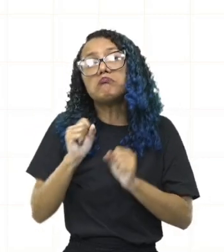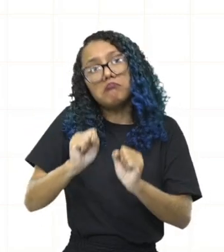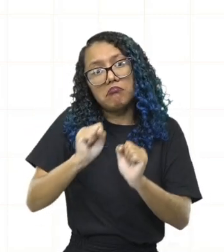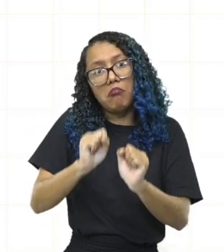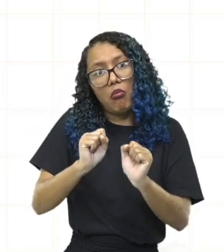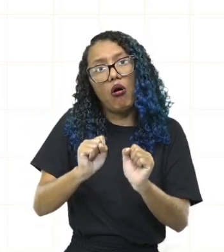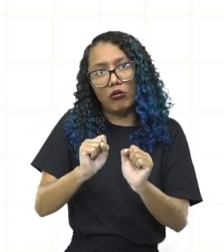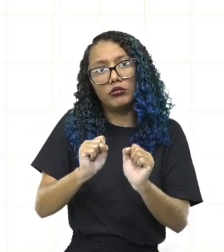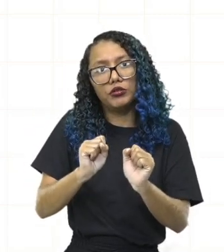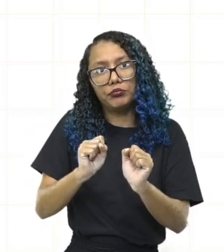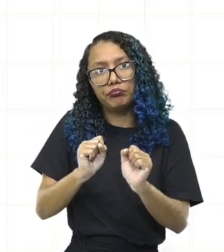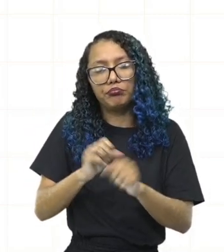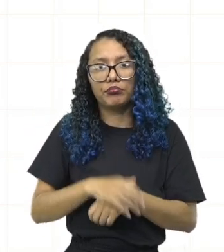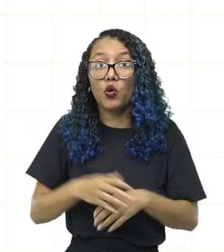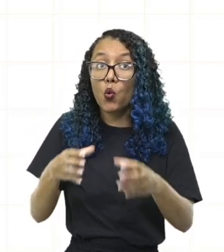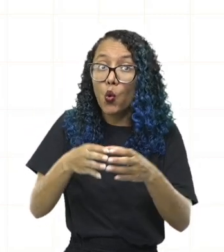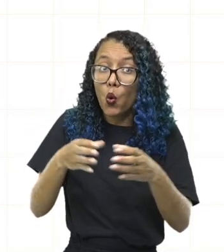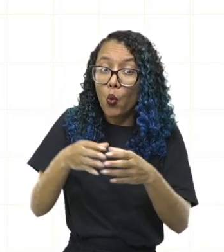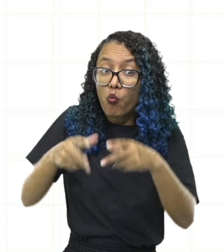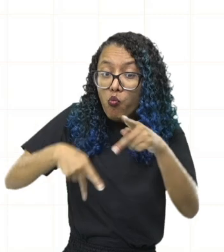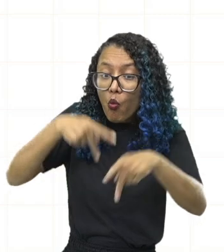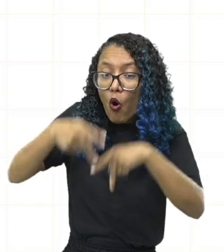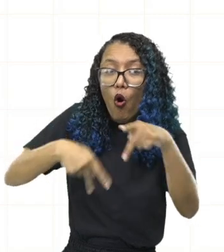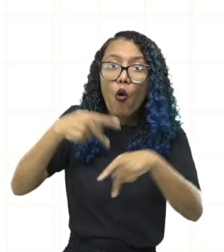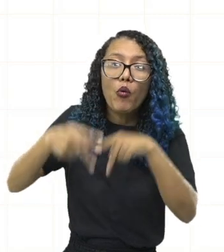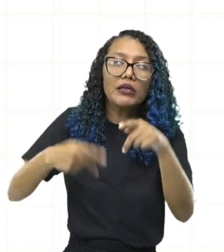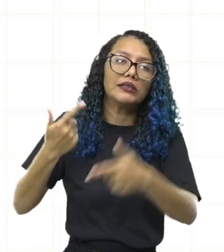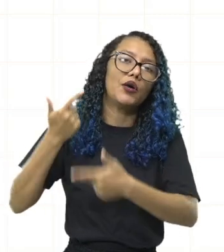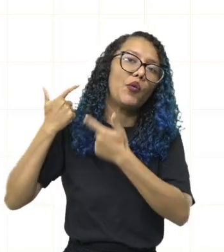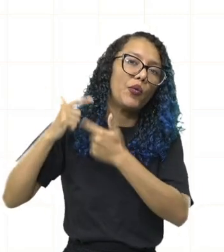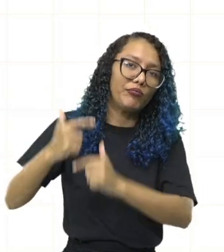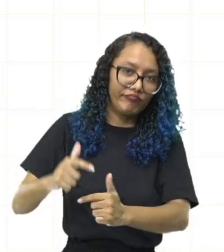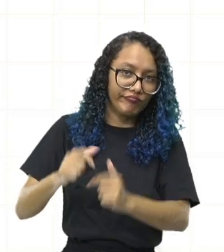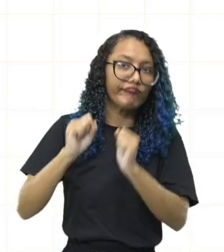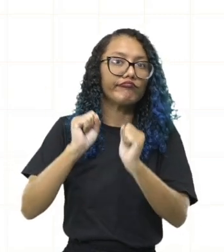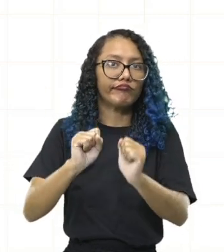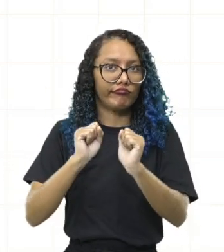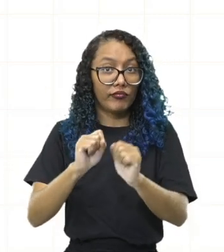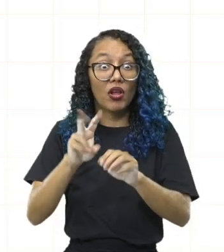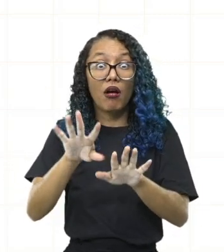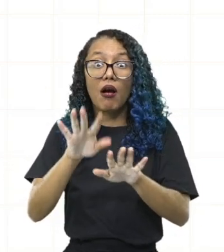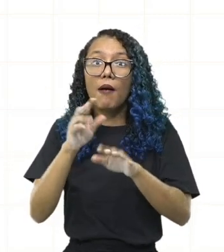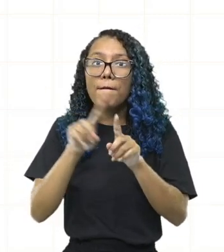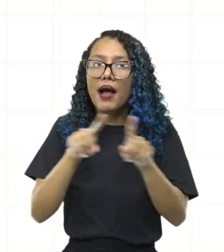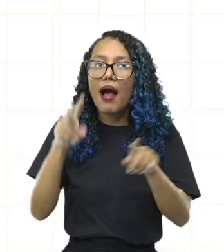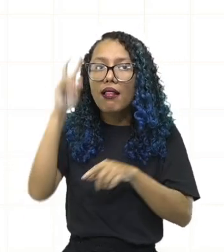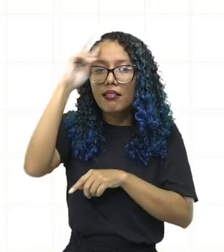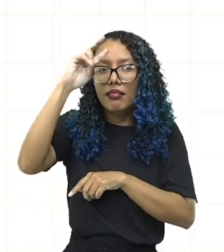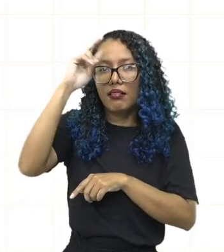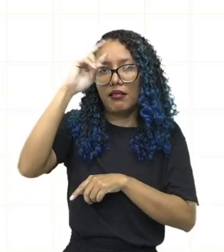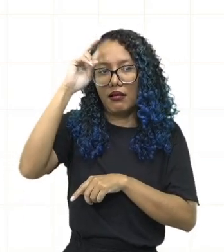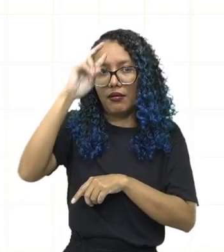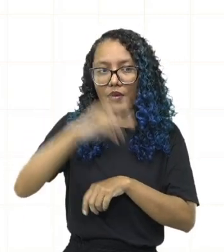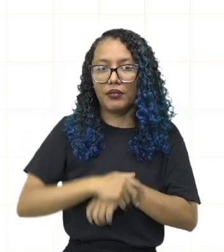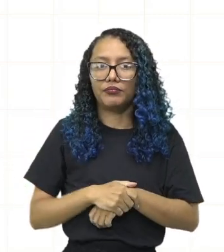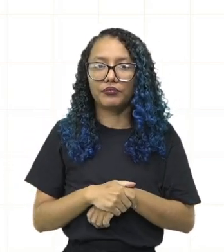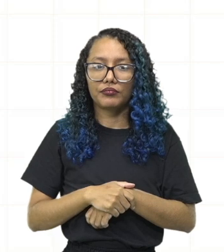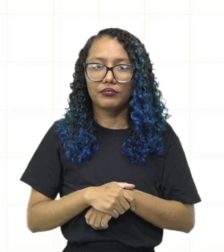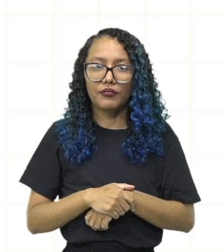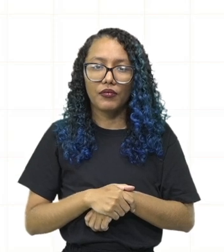de população, das populações tradicionais, né, que habitam, lembrando aqui, olha, desde a